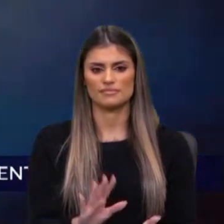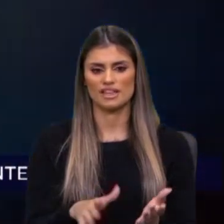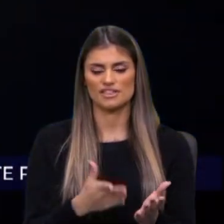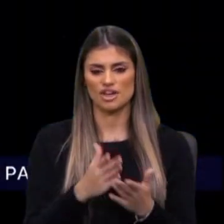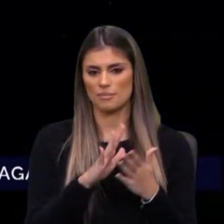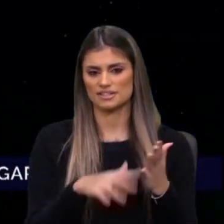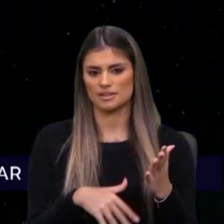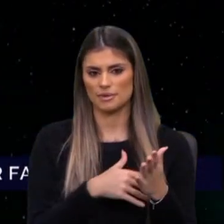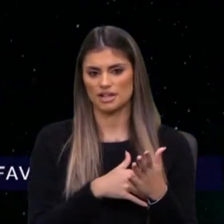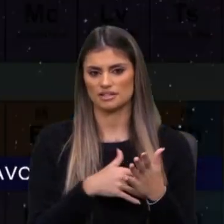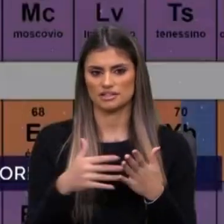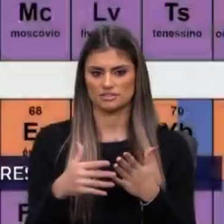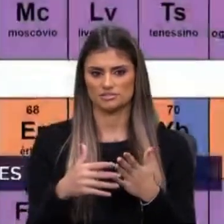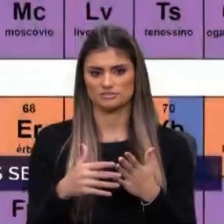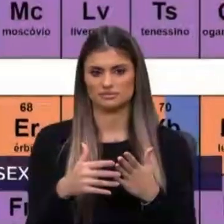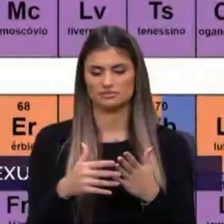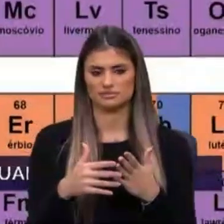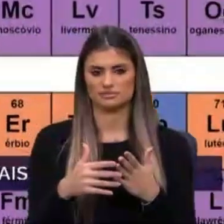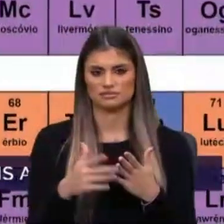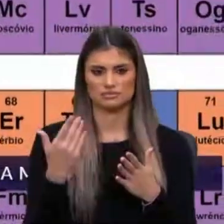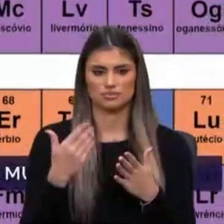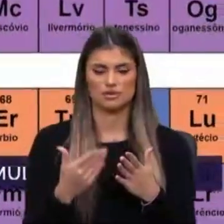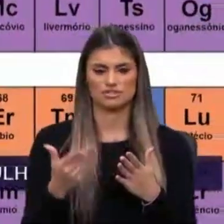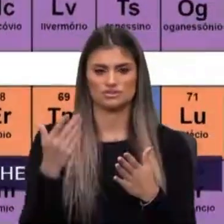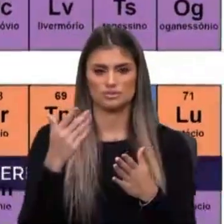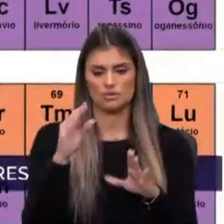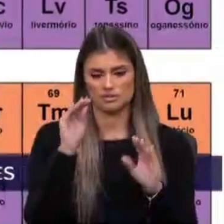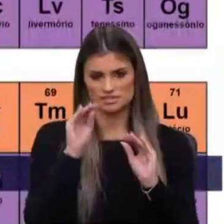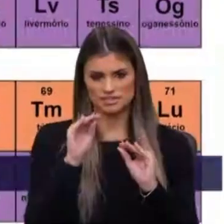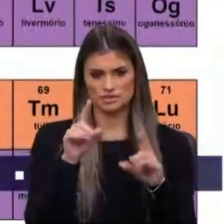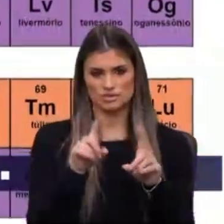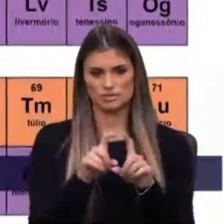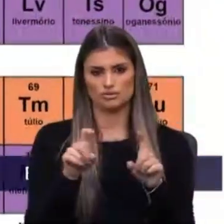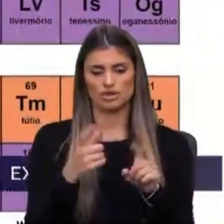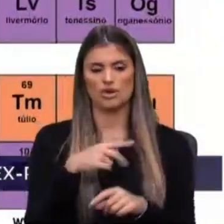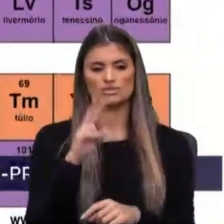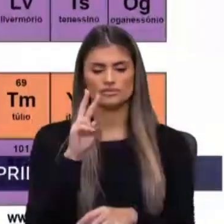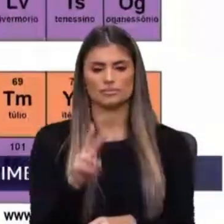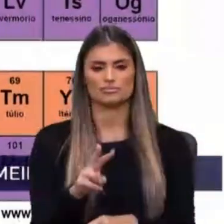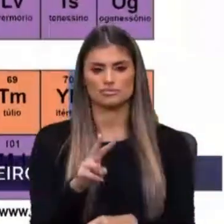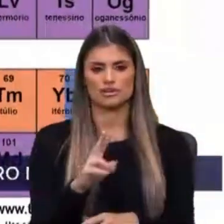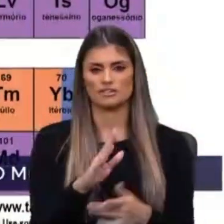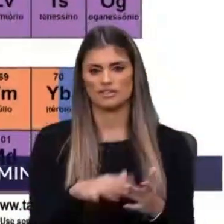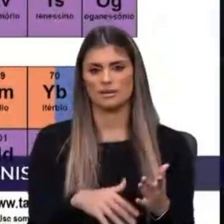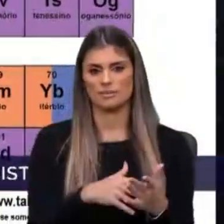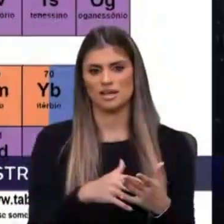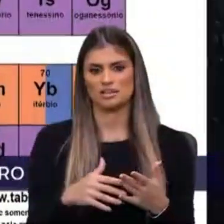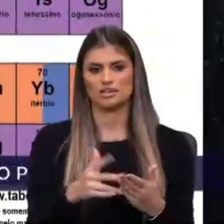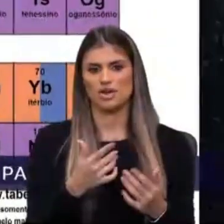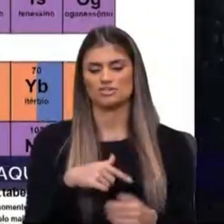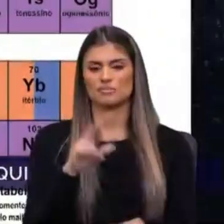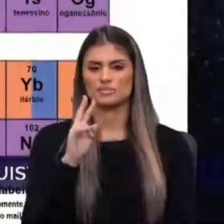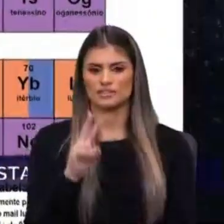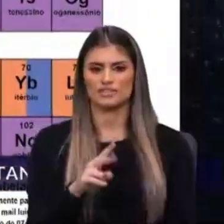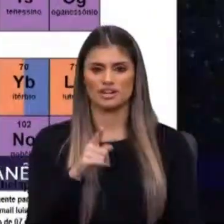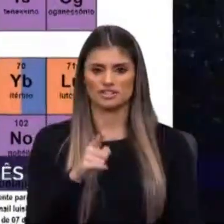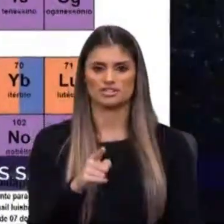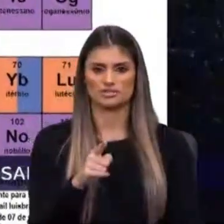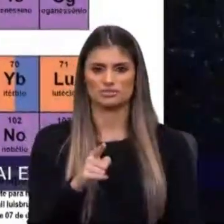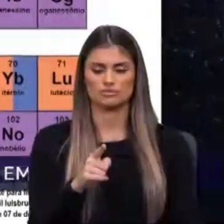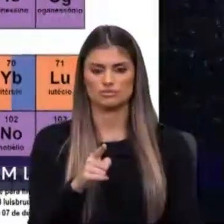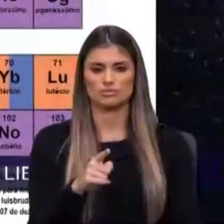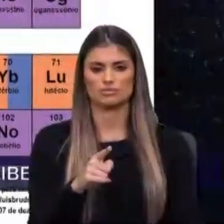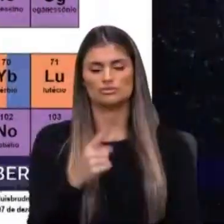nós conhecemos a tabela periódica dos nossos tempos do ensino secundário. E quando olhamos para a tabela periódica, como esta que nós estamos aqui a ver, esta é dos astrónomos,